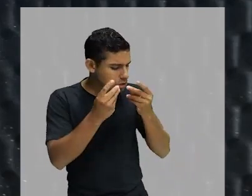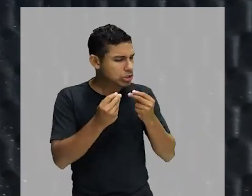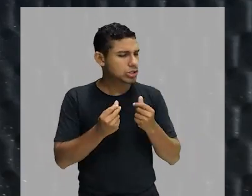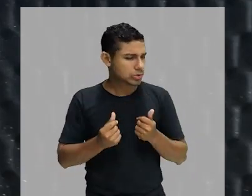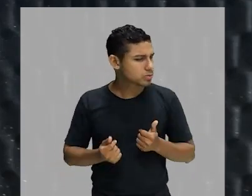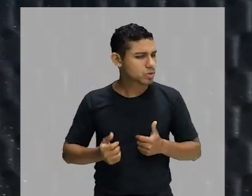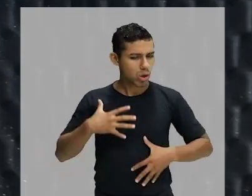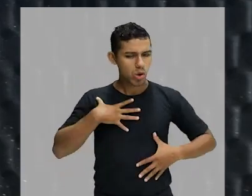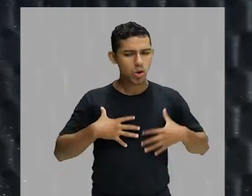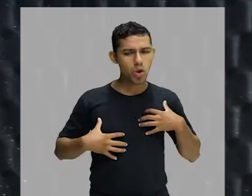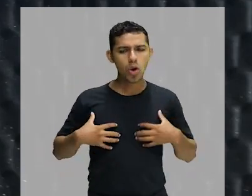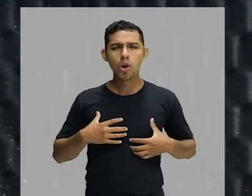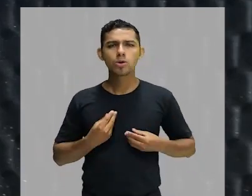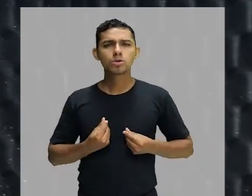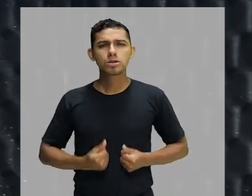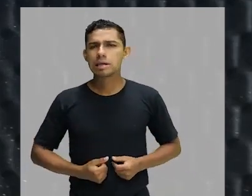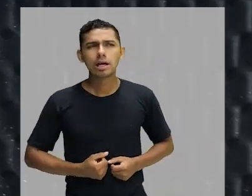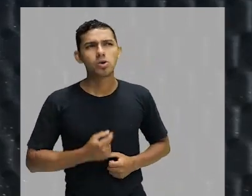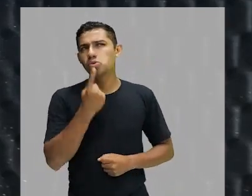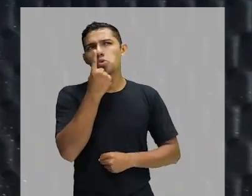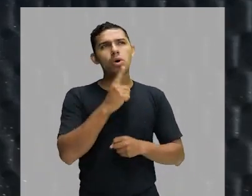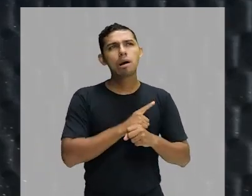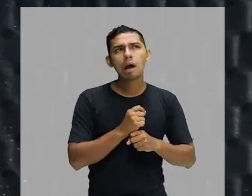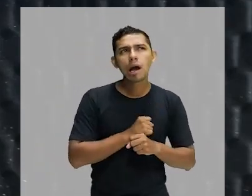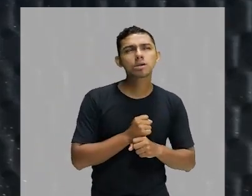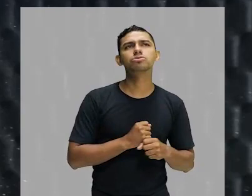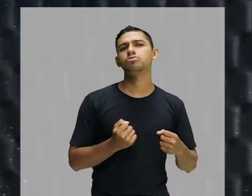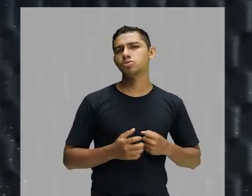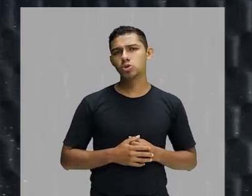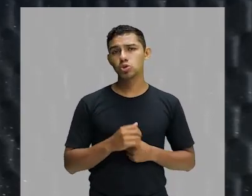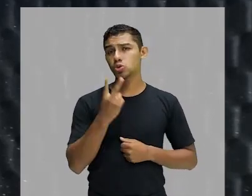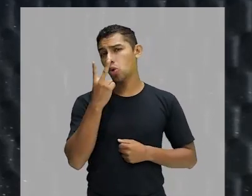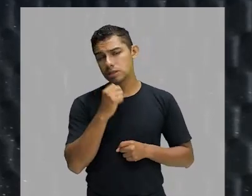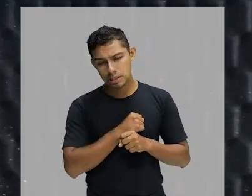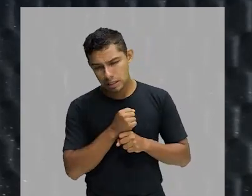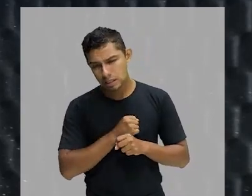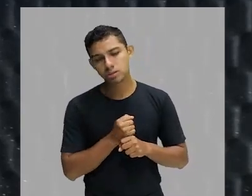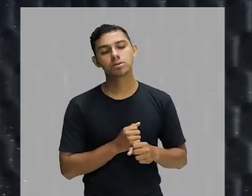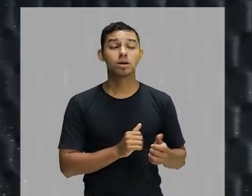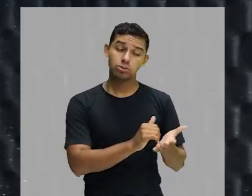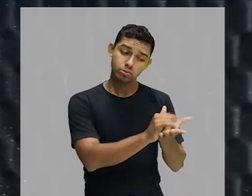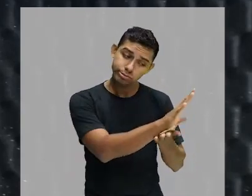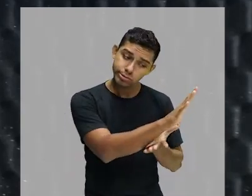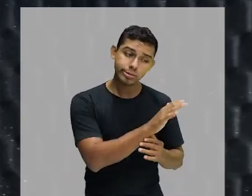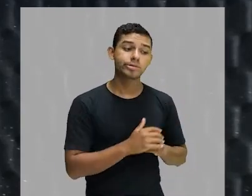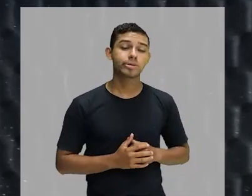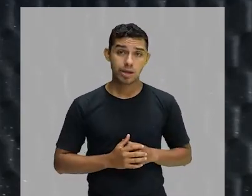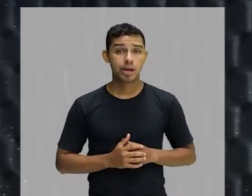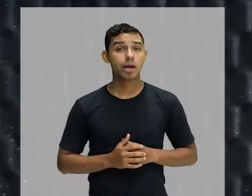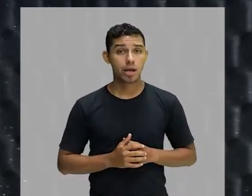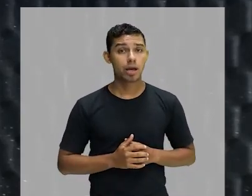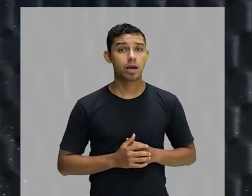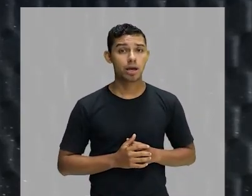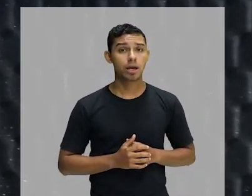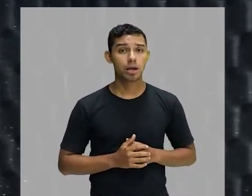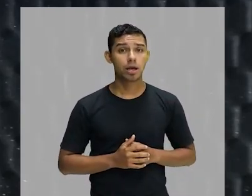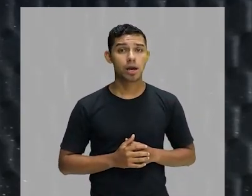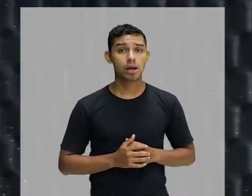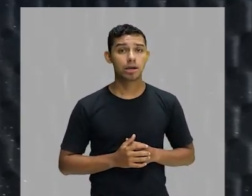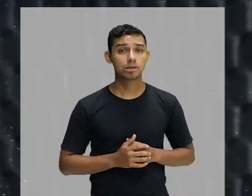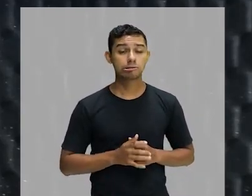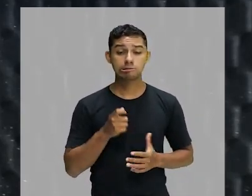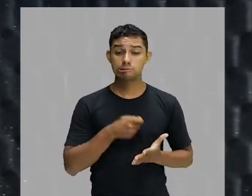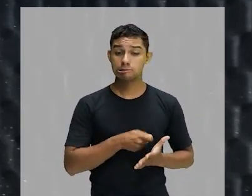pelo organismo tem que passar 1 ano, 2 anos. Aí esse atleta ele sofre essa determinada punição. Então, o